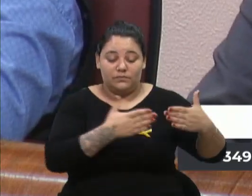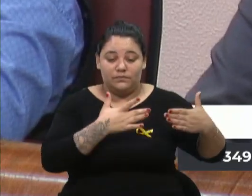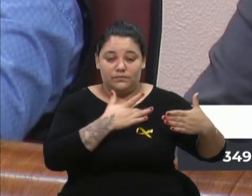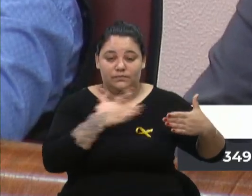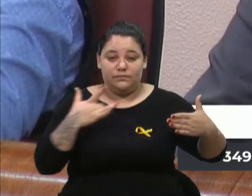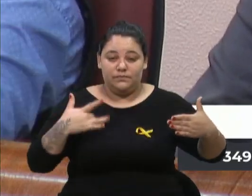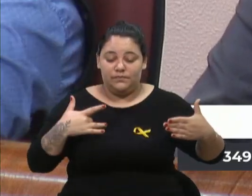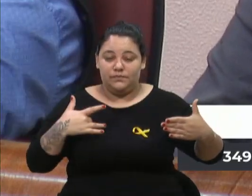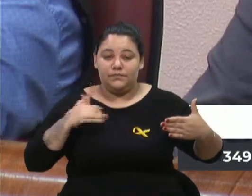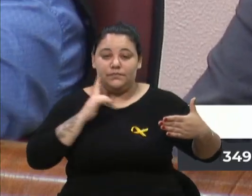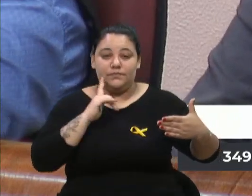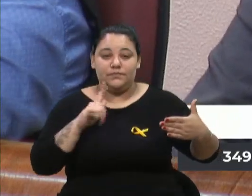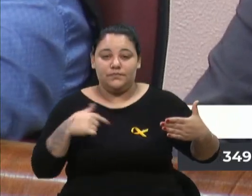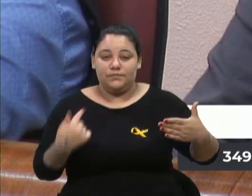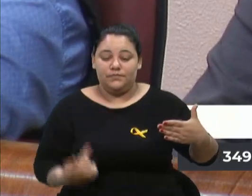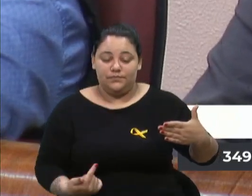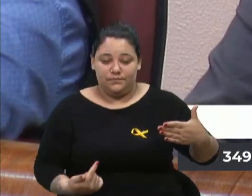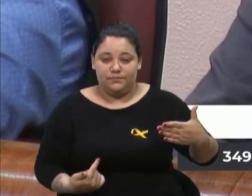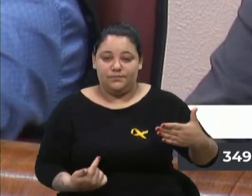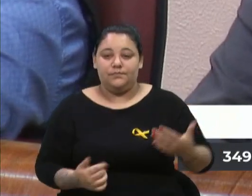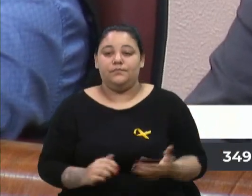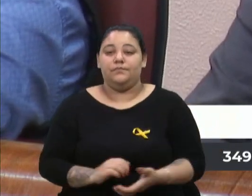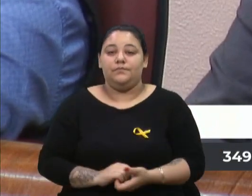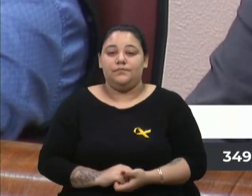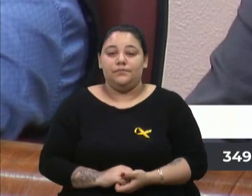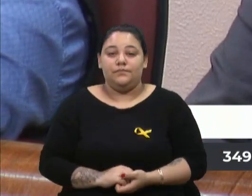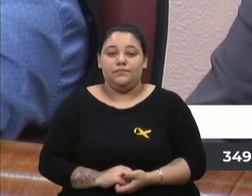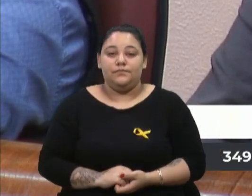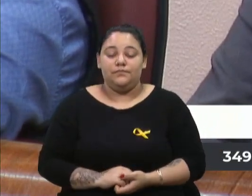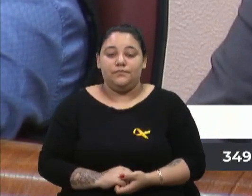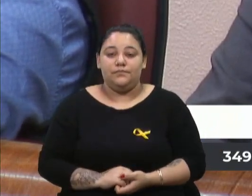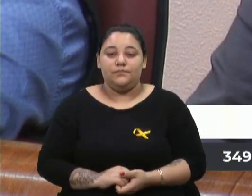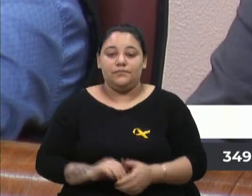saúde, Gladys Frisso. Encerrada a ordem do dia.